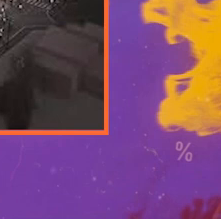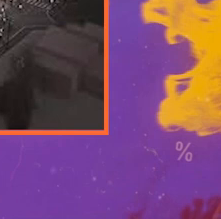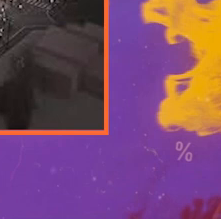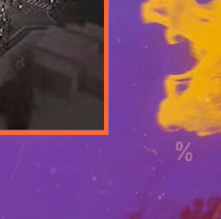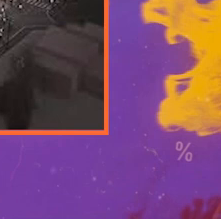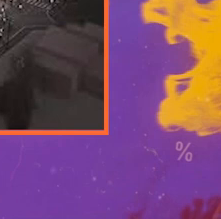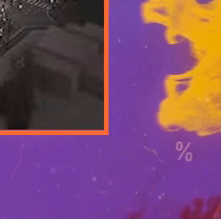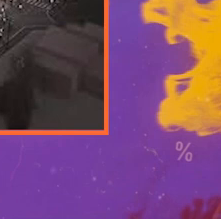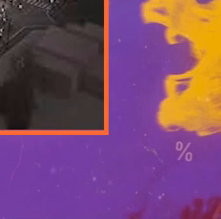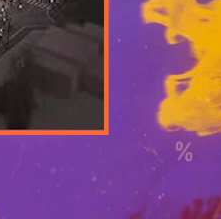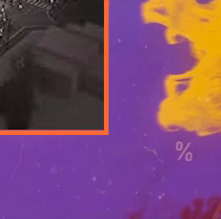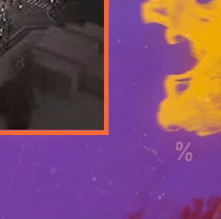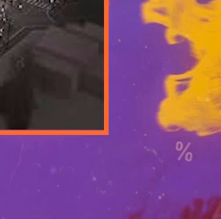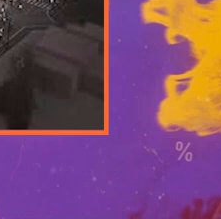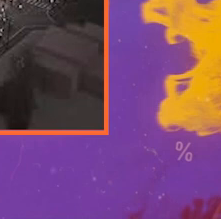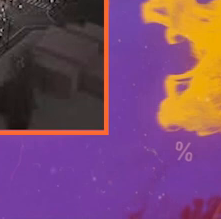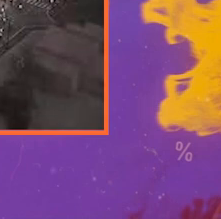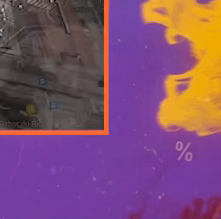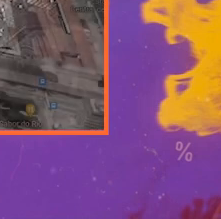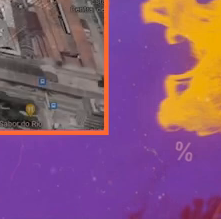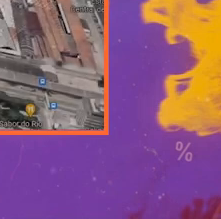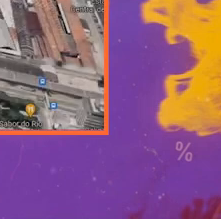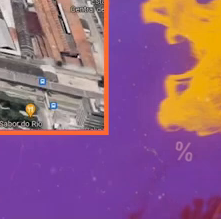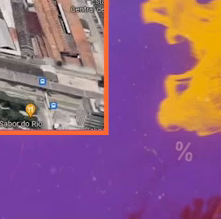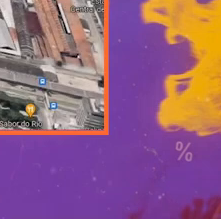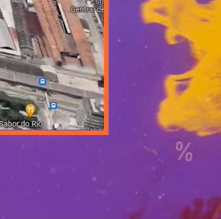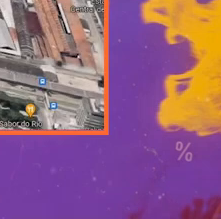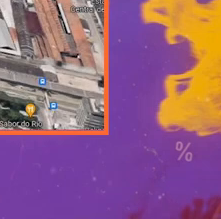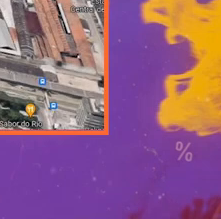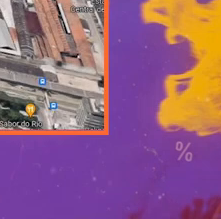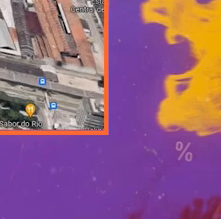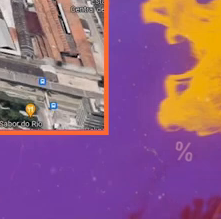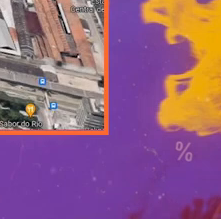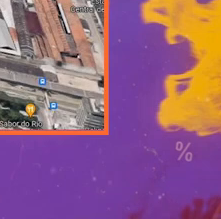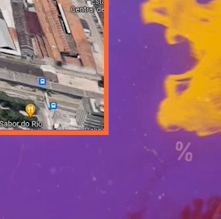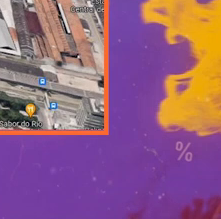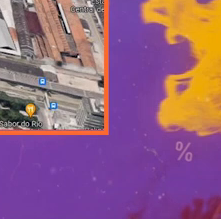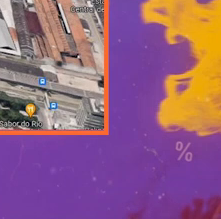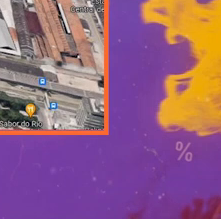em outras situações, né? Não é só o estádio. Você tem que também ter ali